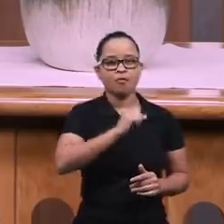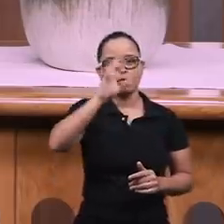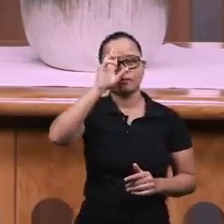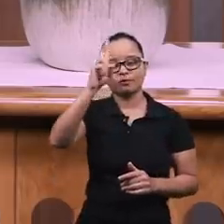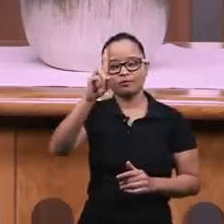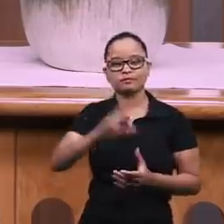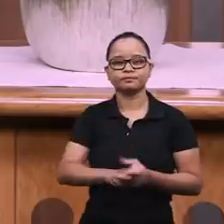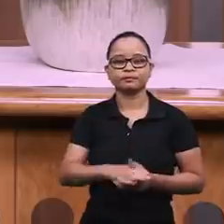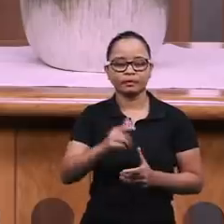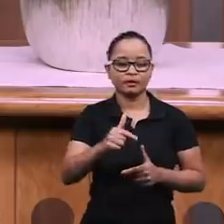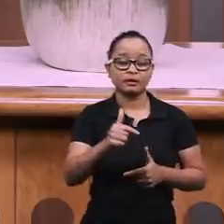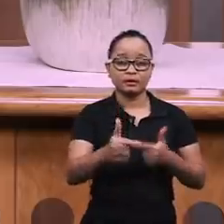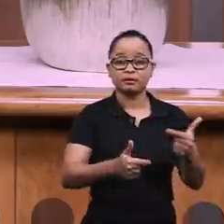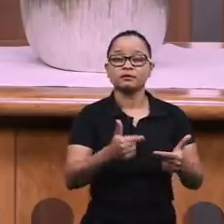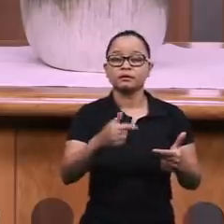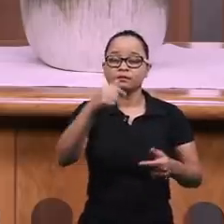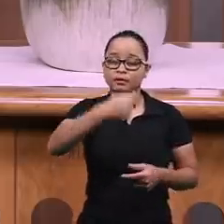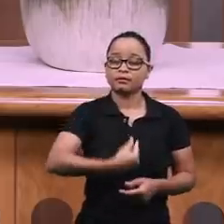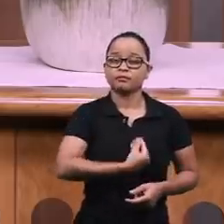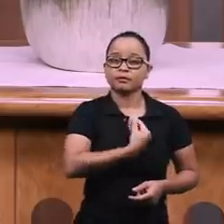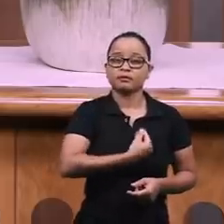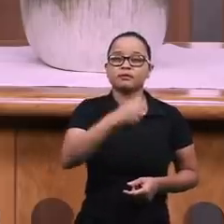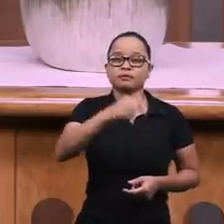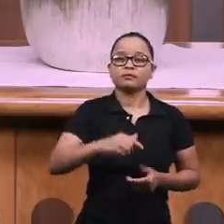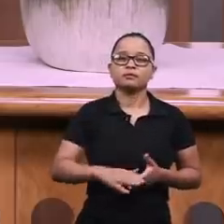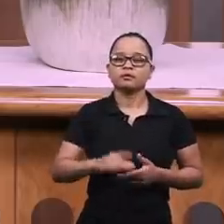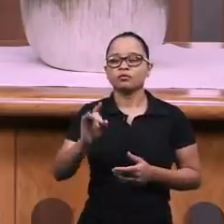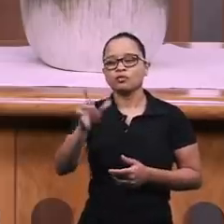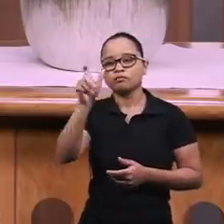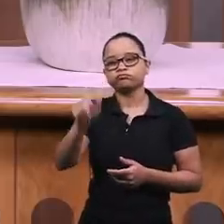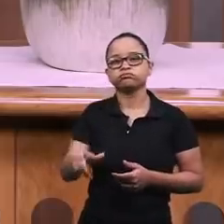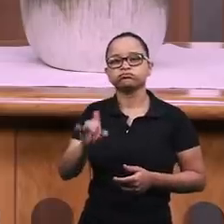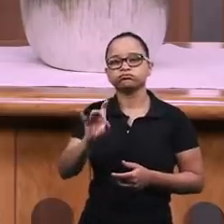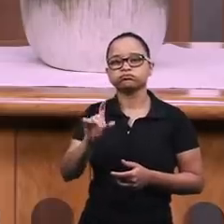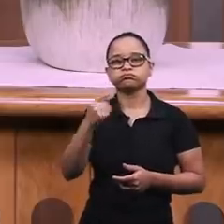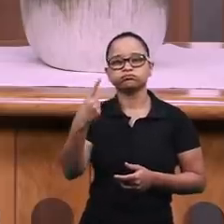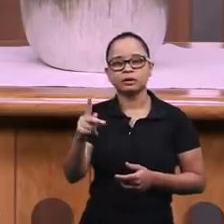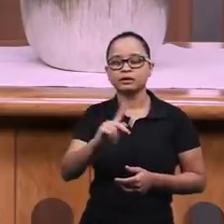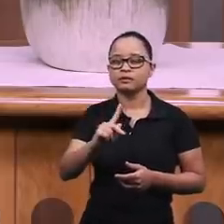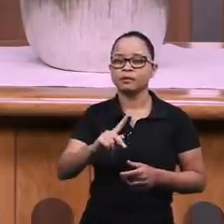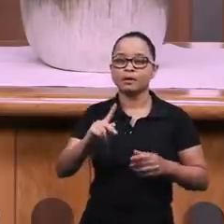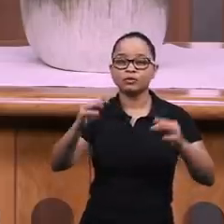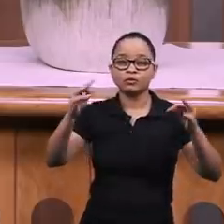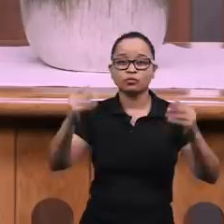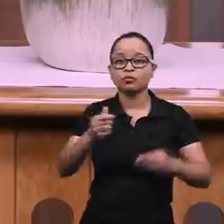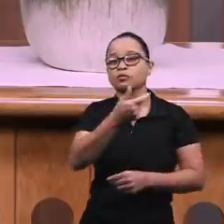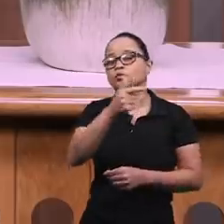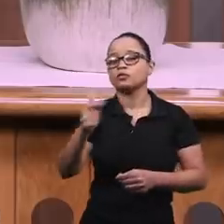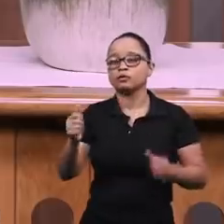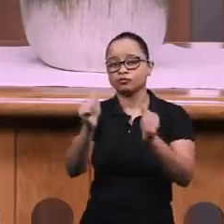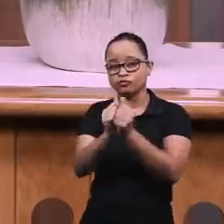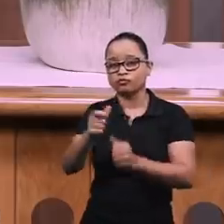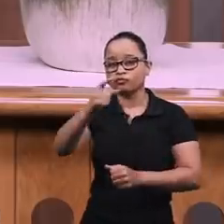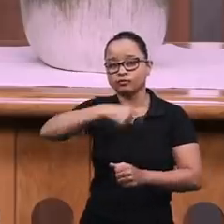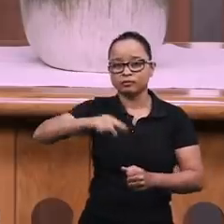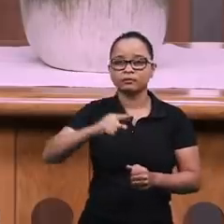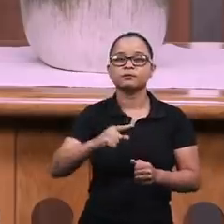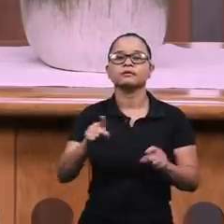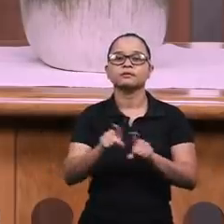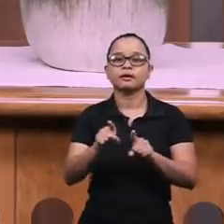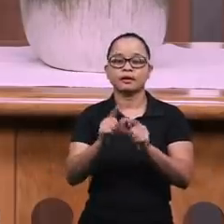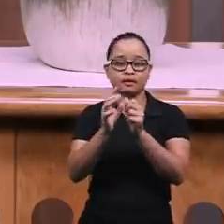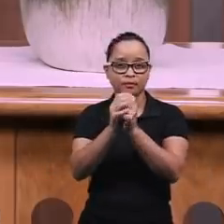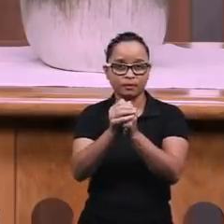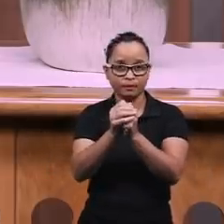isso é maravilhoso e se reflete não só no companheiro mas em todos os demais é que já vieram que vão continuar participando conosco aqui